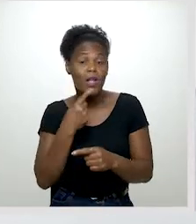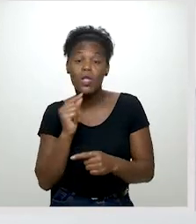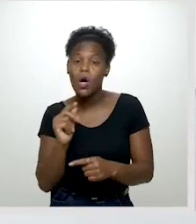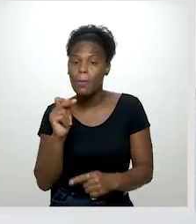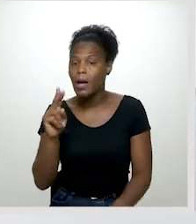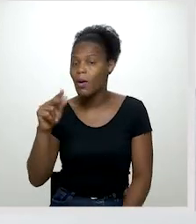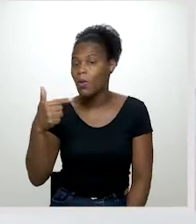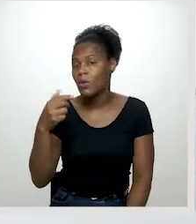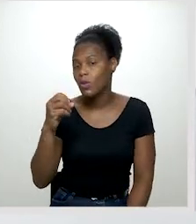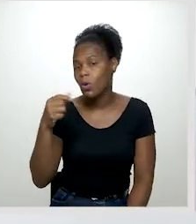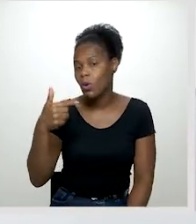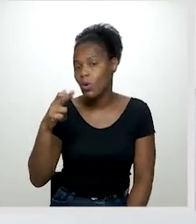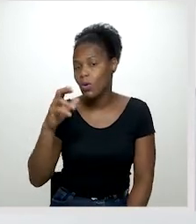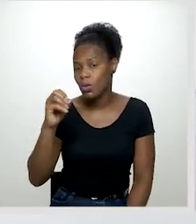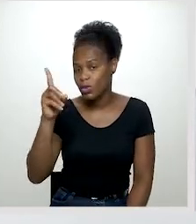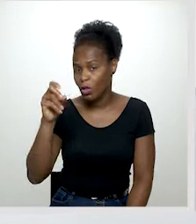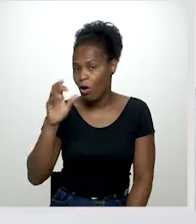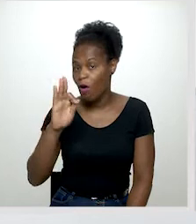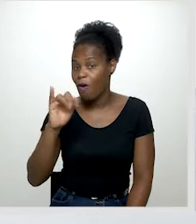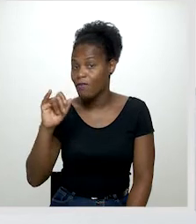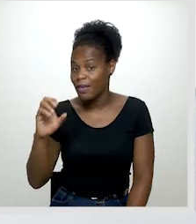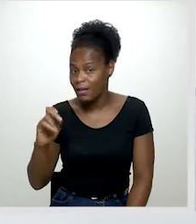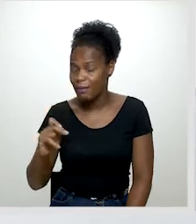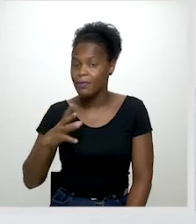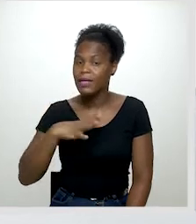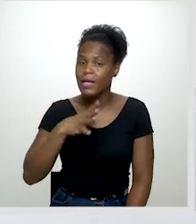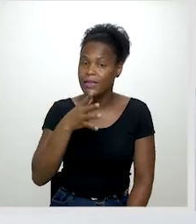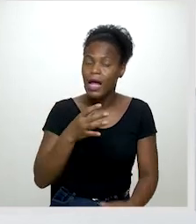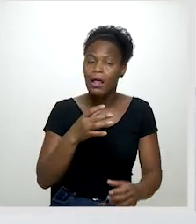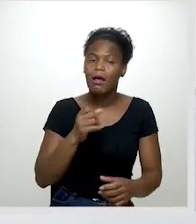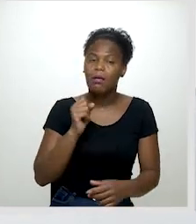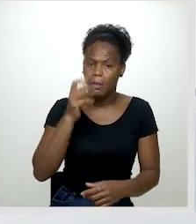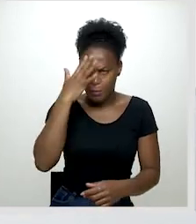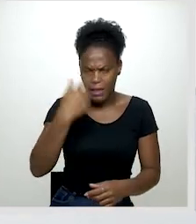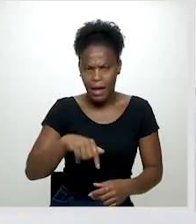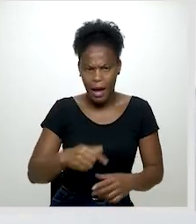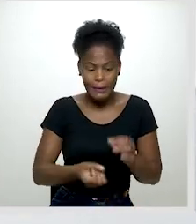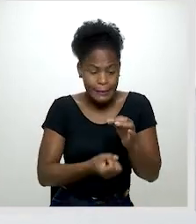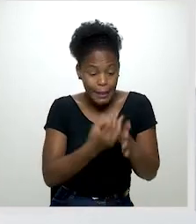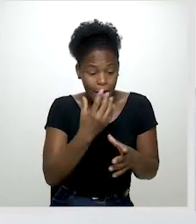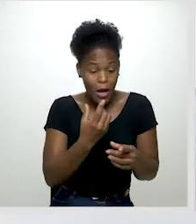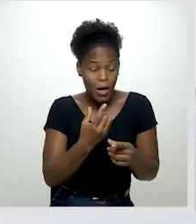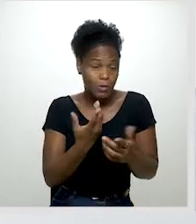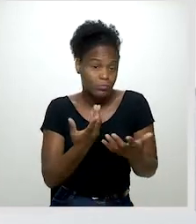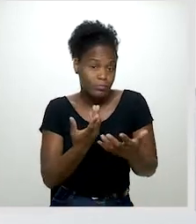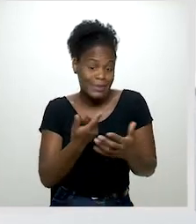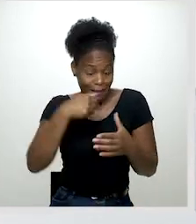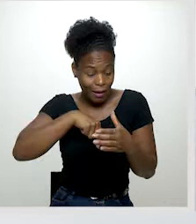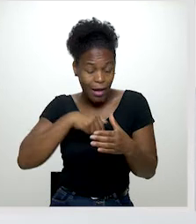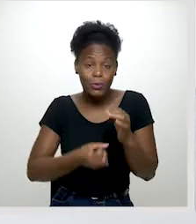autotróficos, isto é, capaz de sintetizar as substâncias orgânicas de que